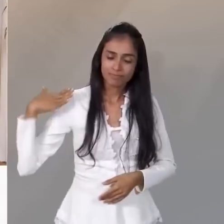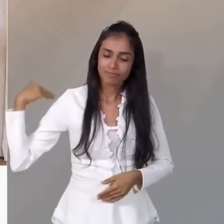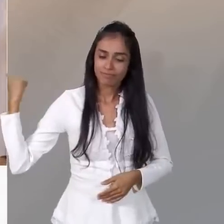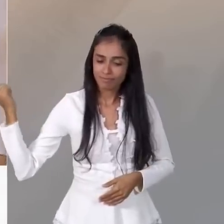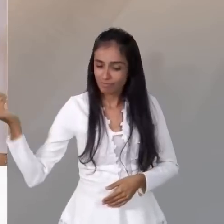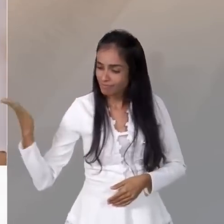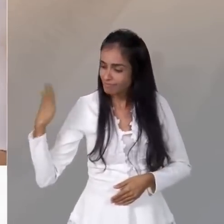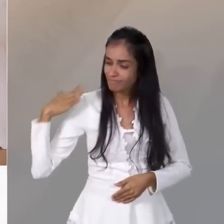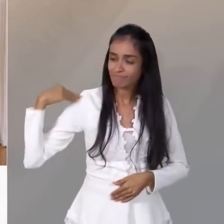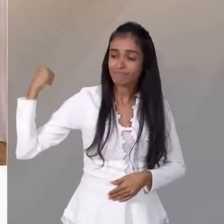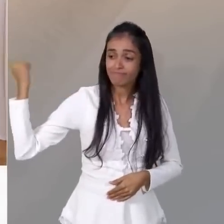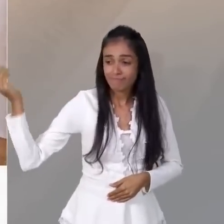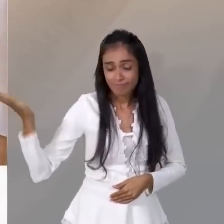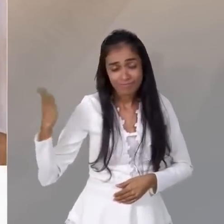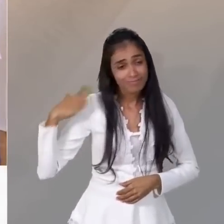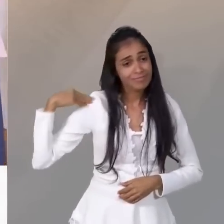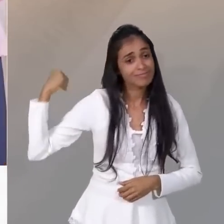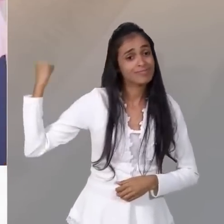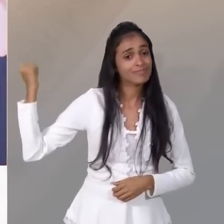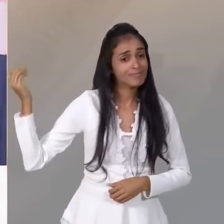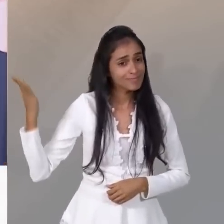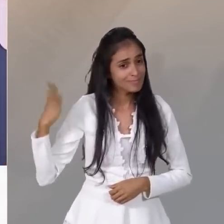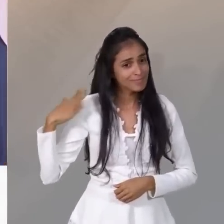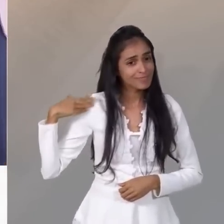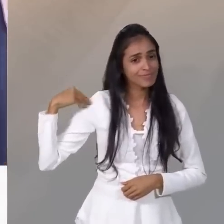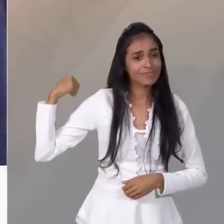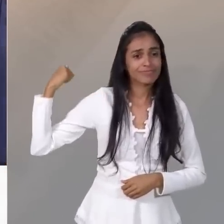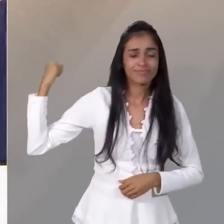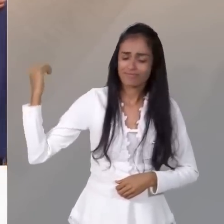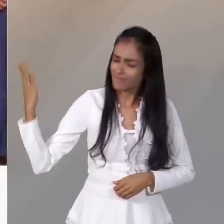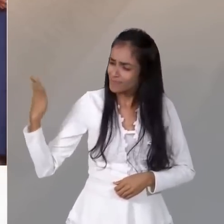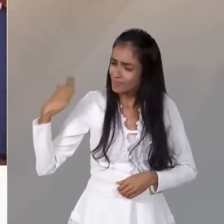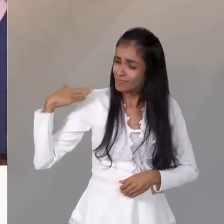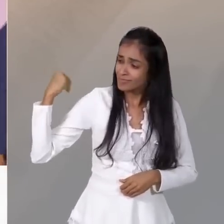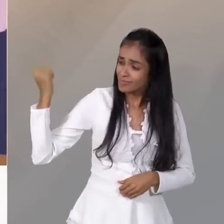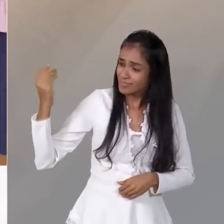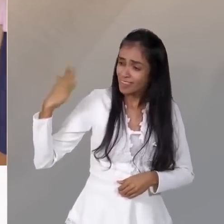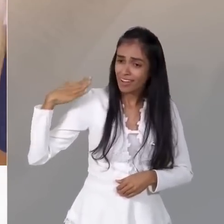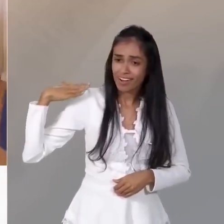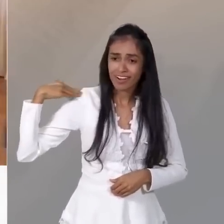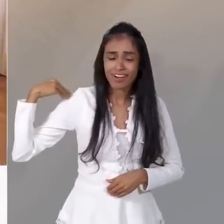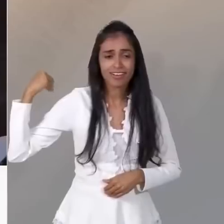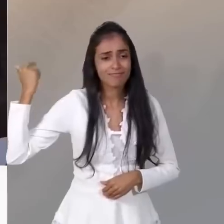Chamou-me não só uma vez,